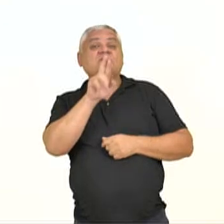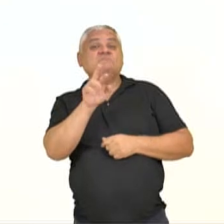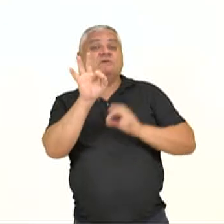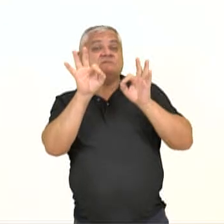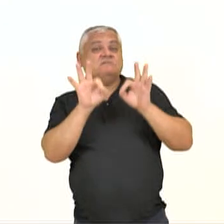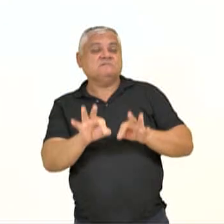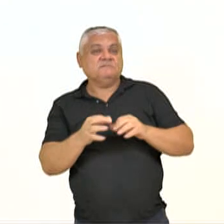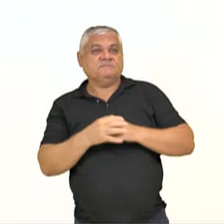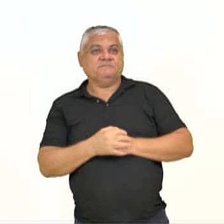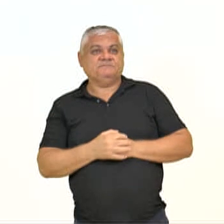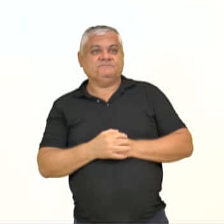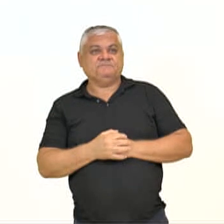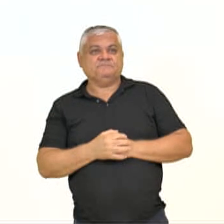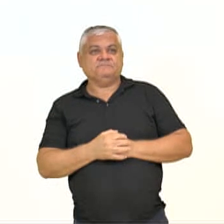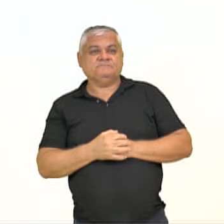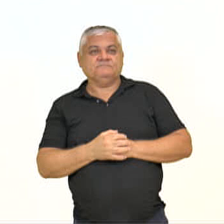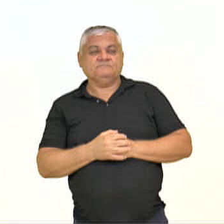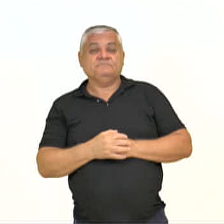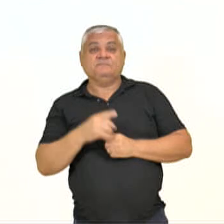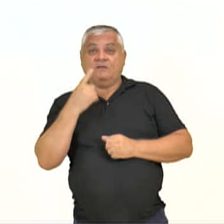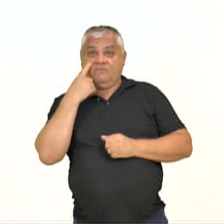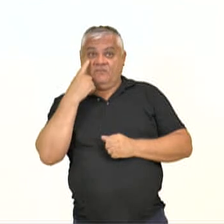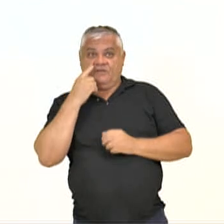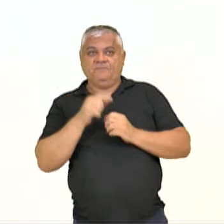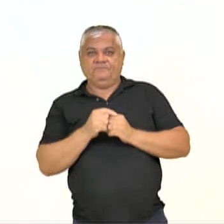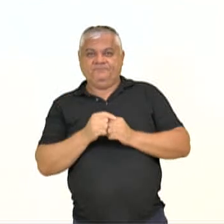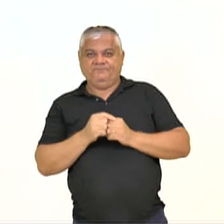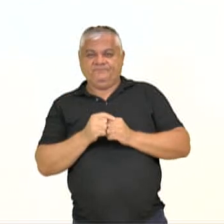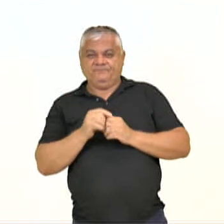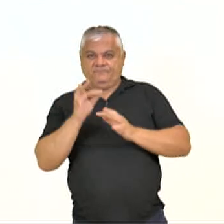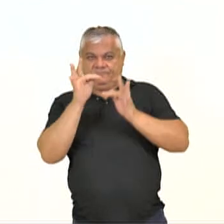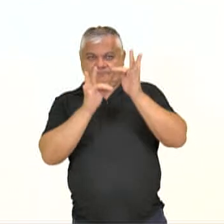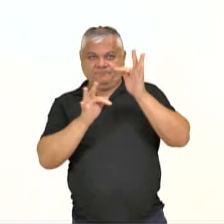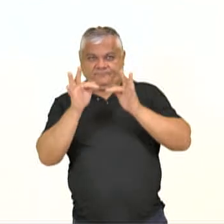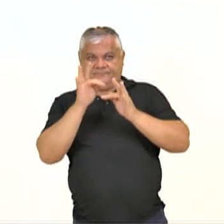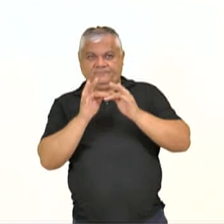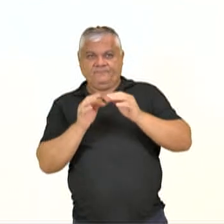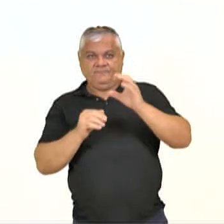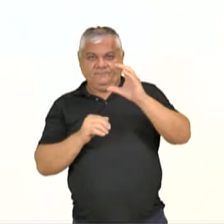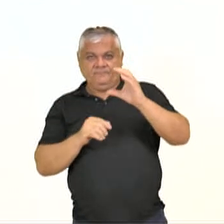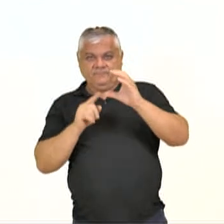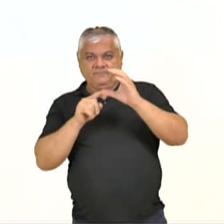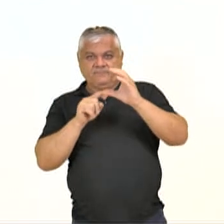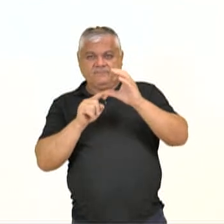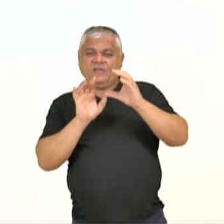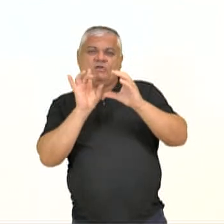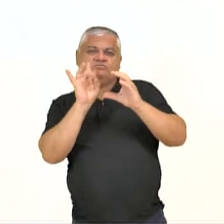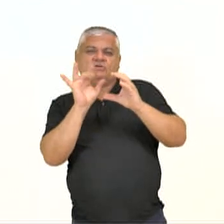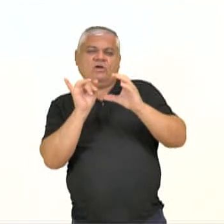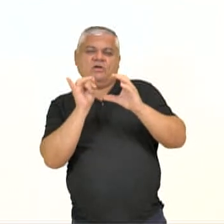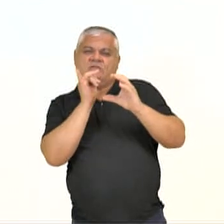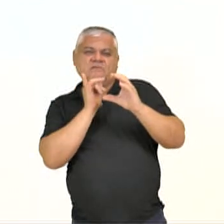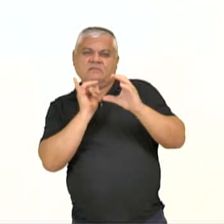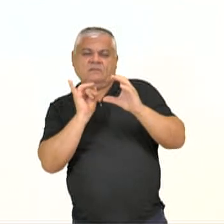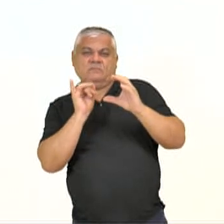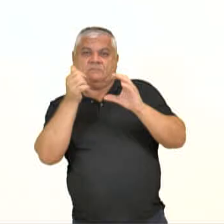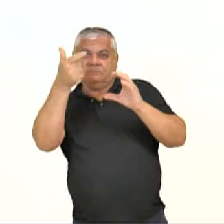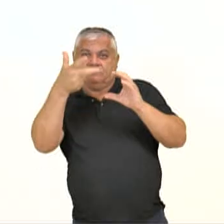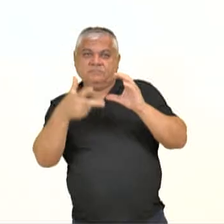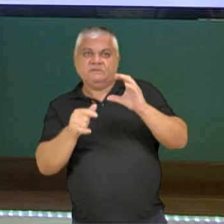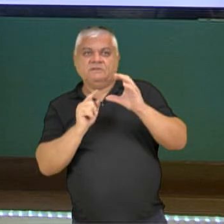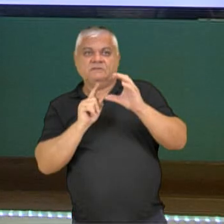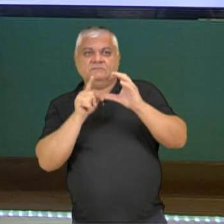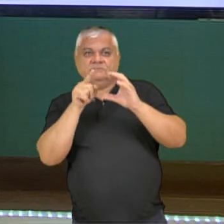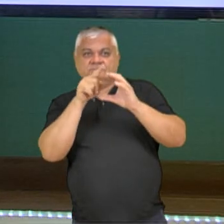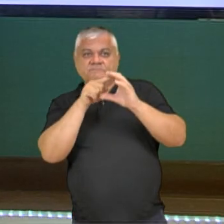exercício. Então nós vamos ter este carbono, apenas algumas observações, tá?